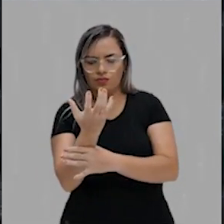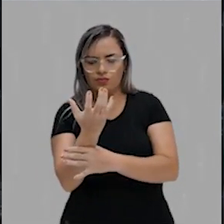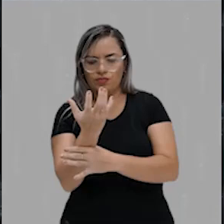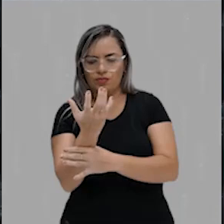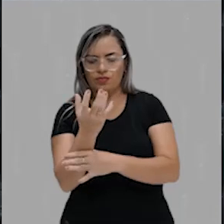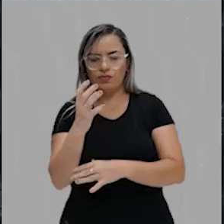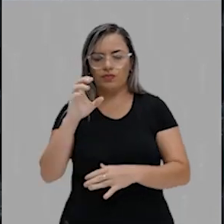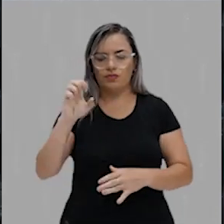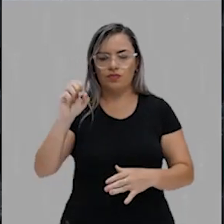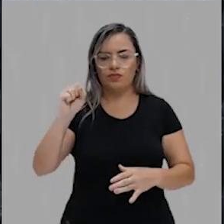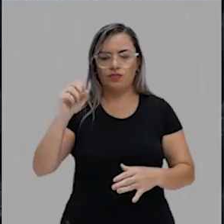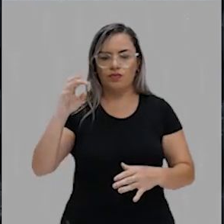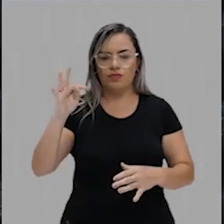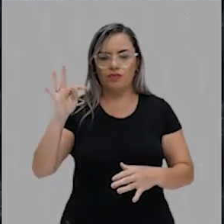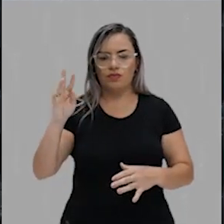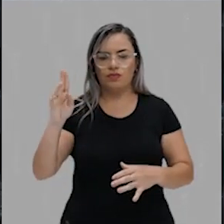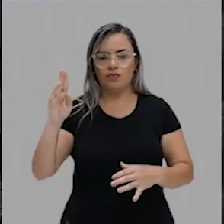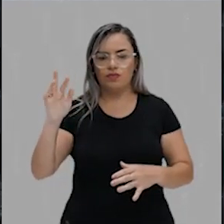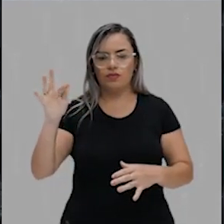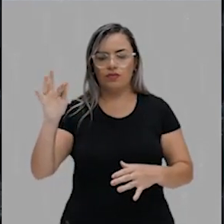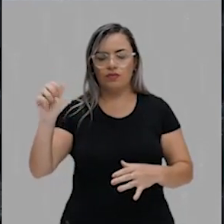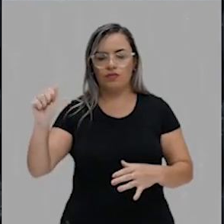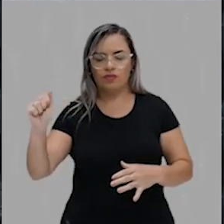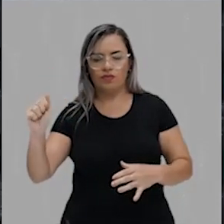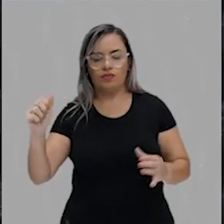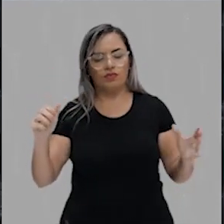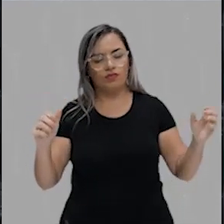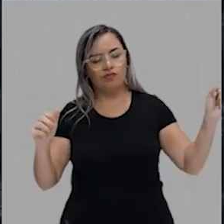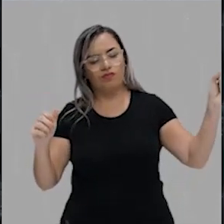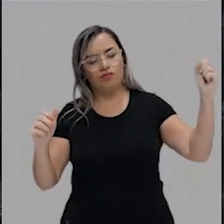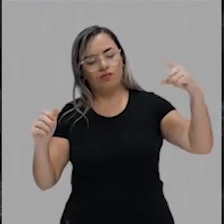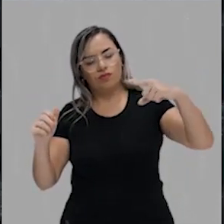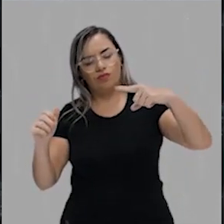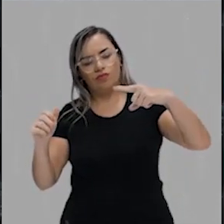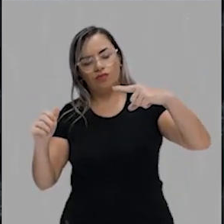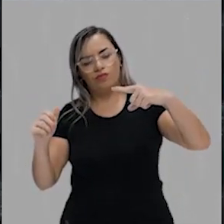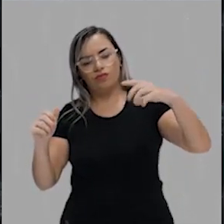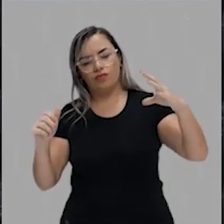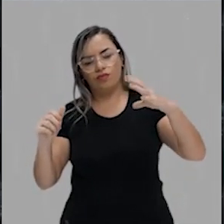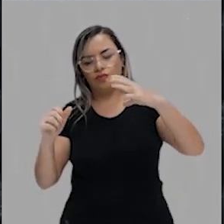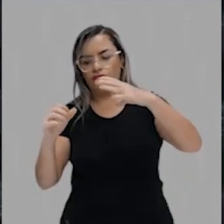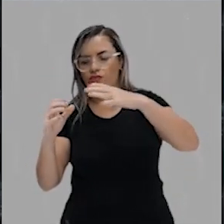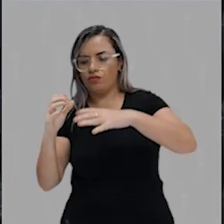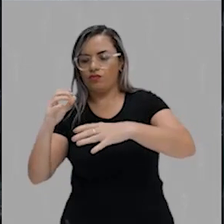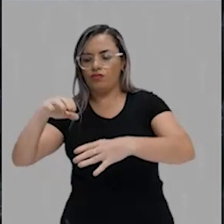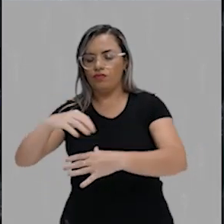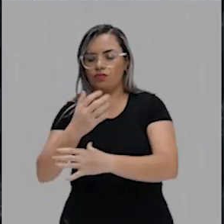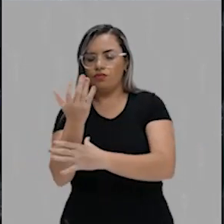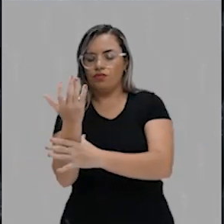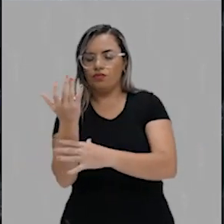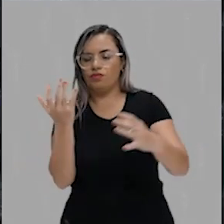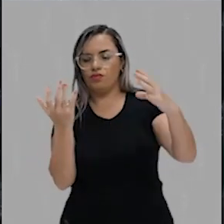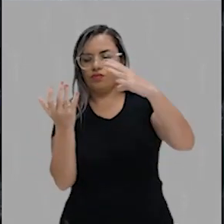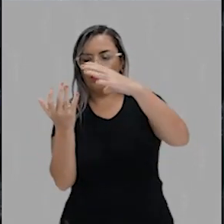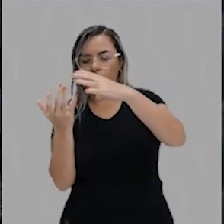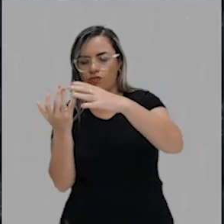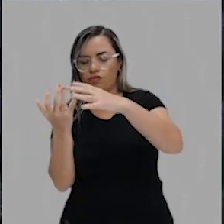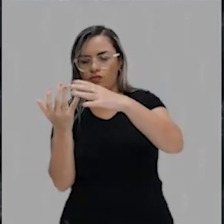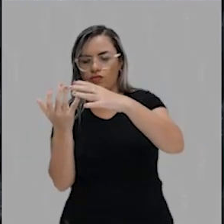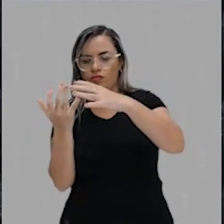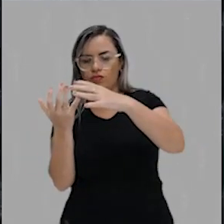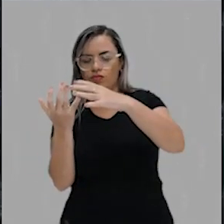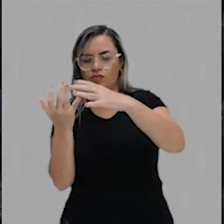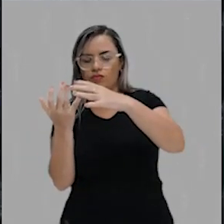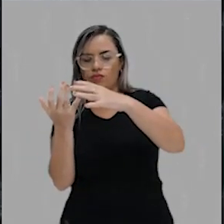vidro, né? Que quando entra os raios luminosos, aquele calor ele vai ficar retido. É basicamente o que